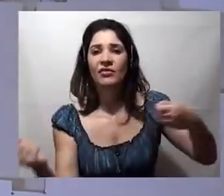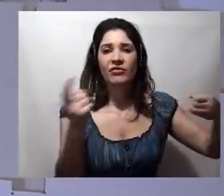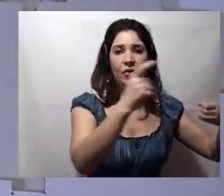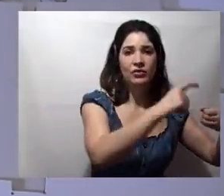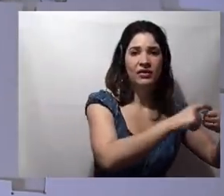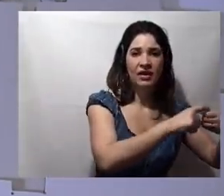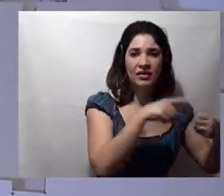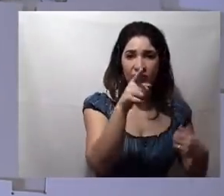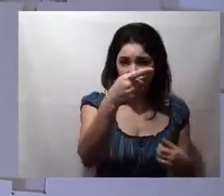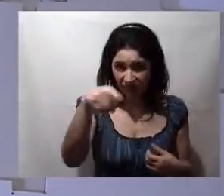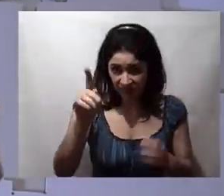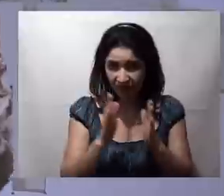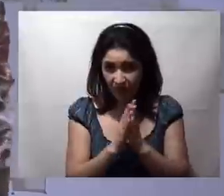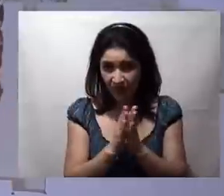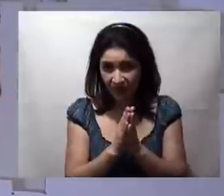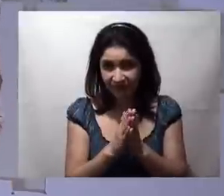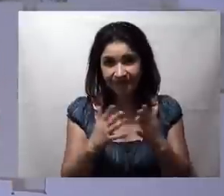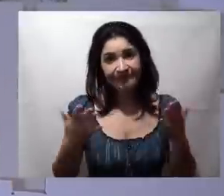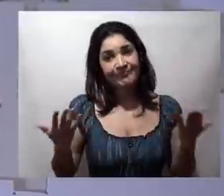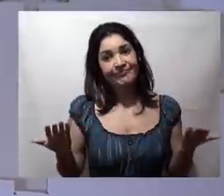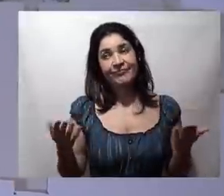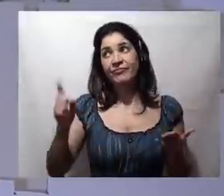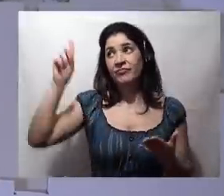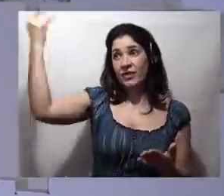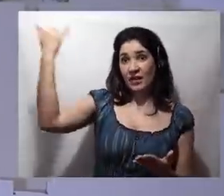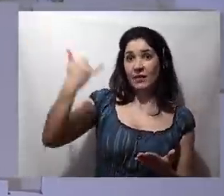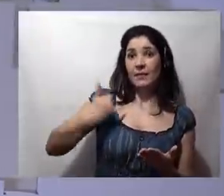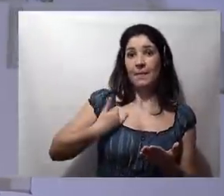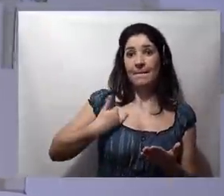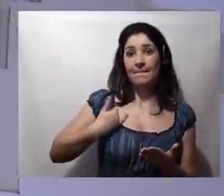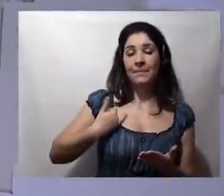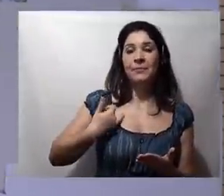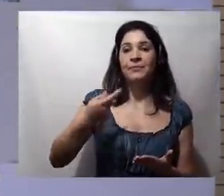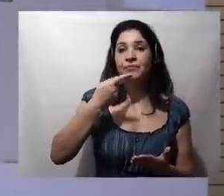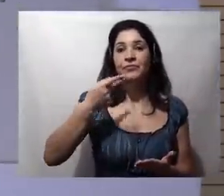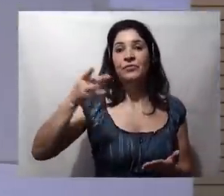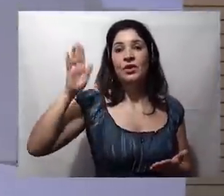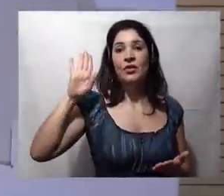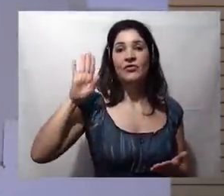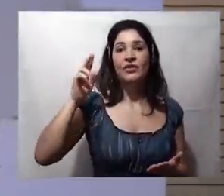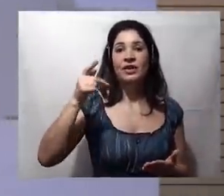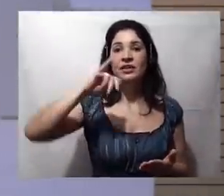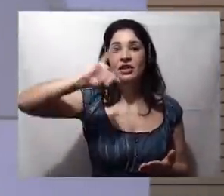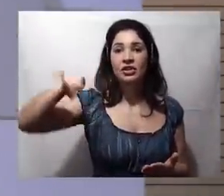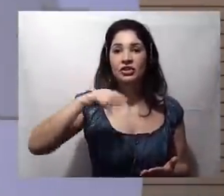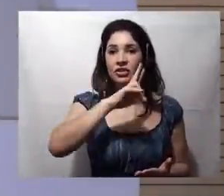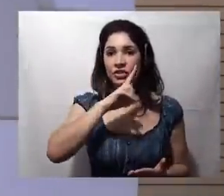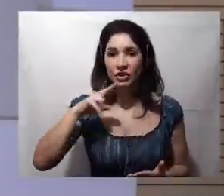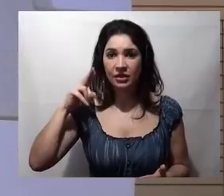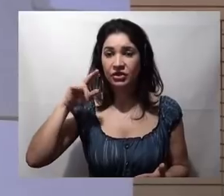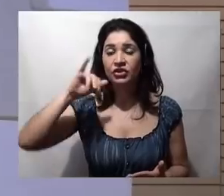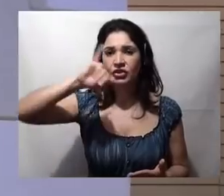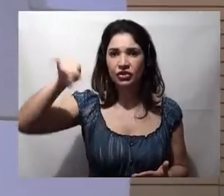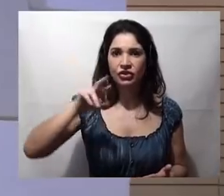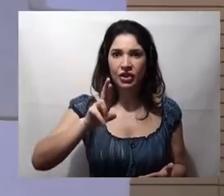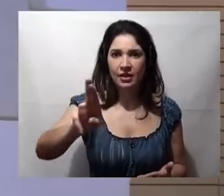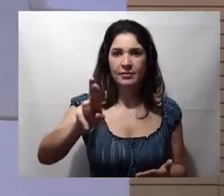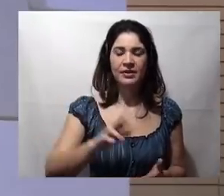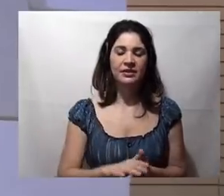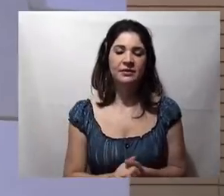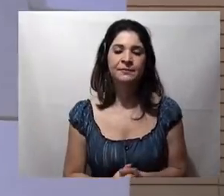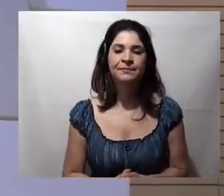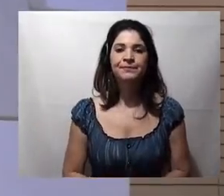se escreve pela boca de jeremias pela penas jeremias assim diz o senhor deus de israel a todos os filiados que